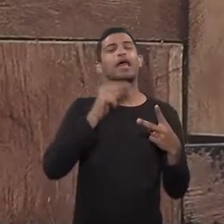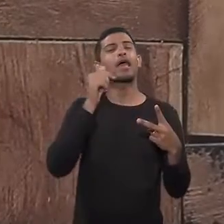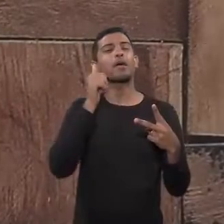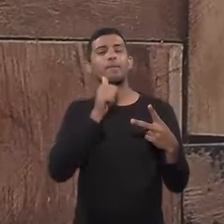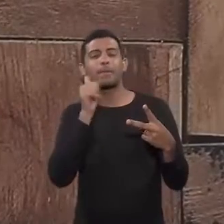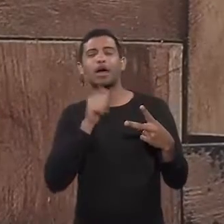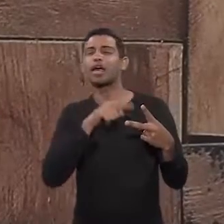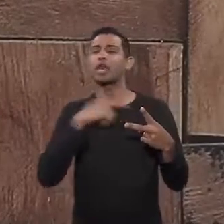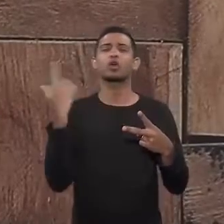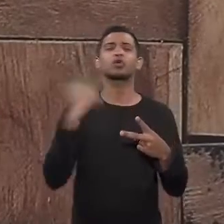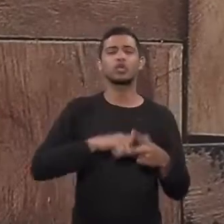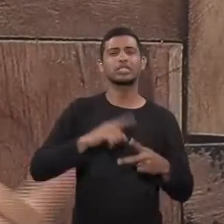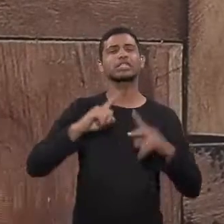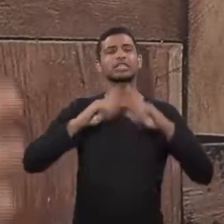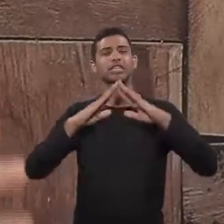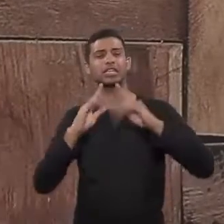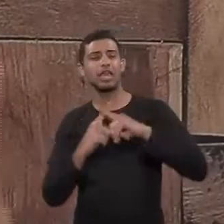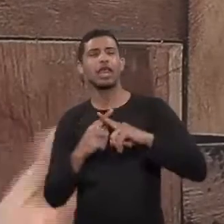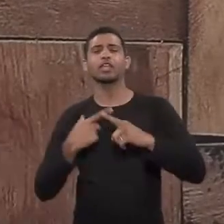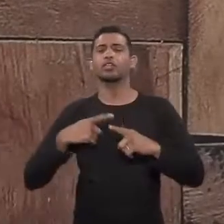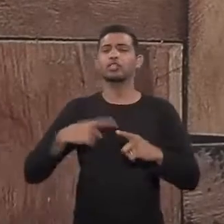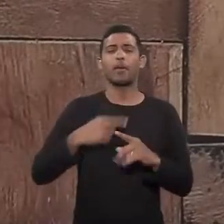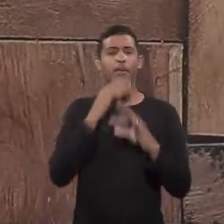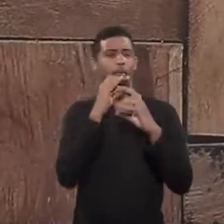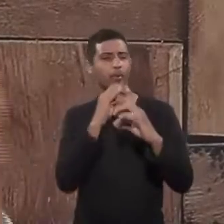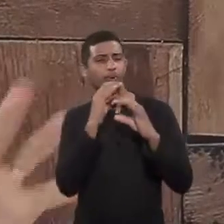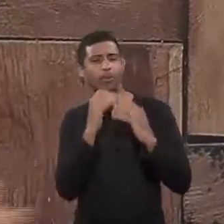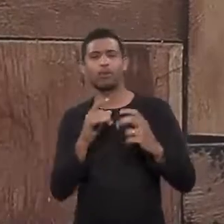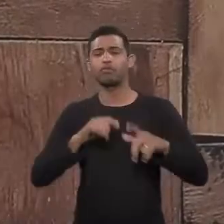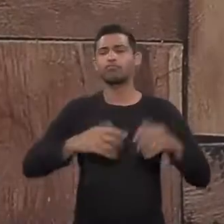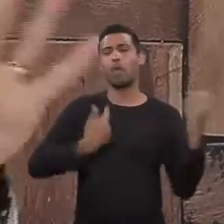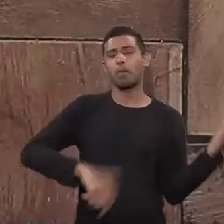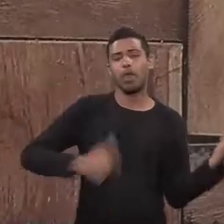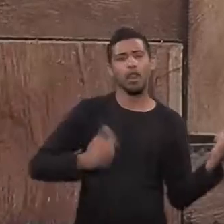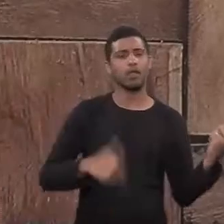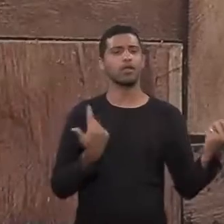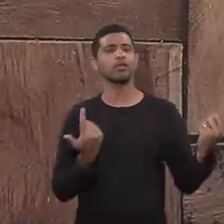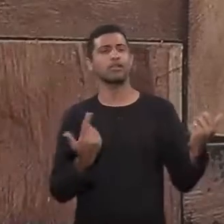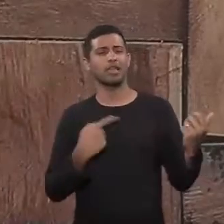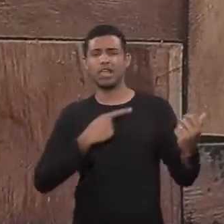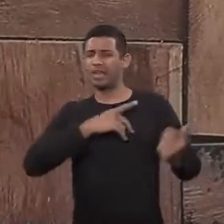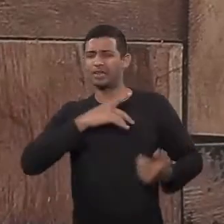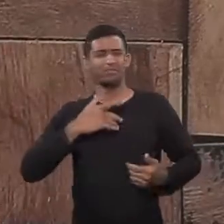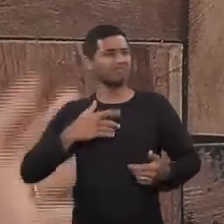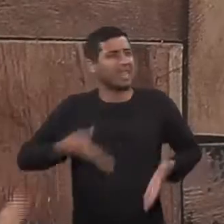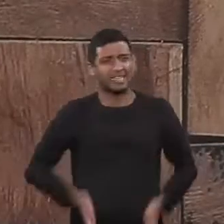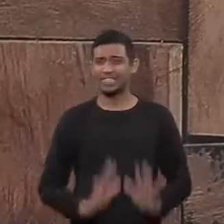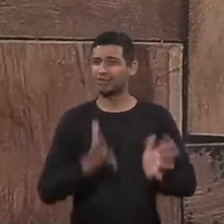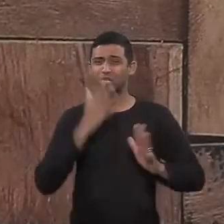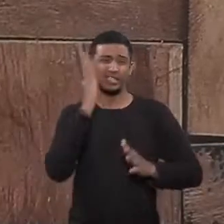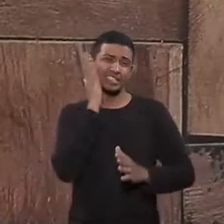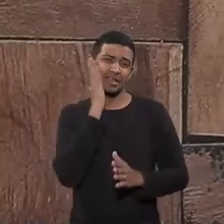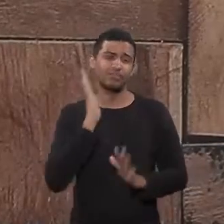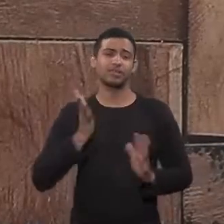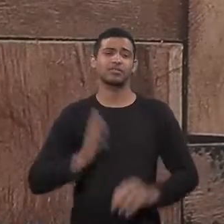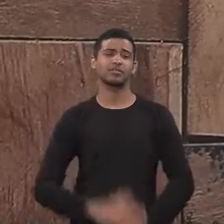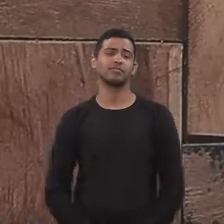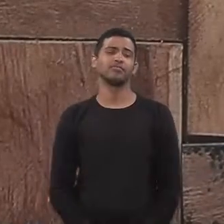toca na igreja, toca piano, toca flauta, toca um pouco de violão, ela é assim, autodidata